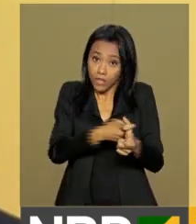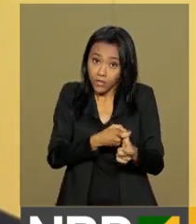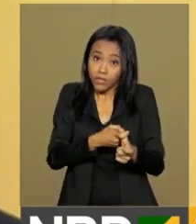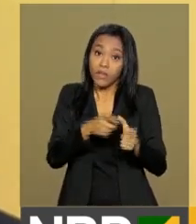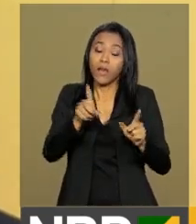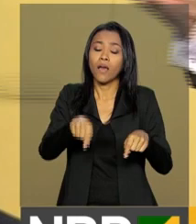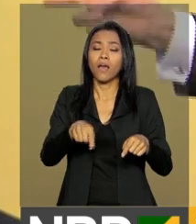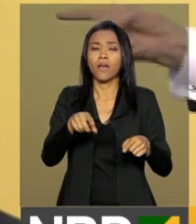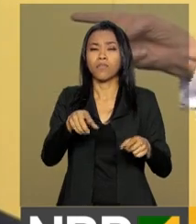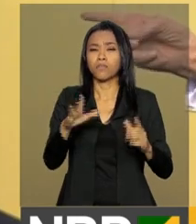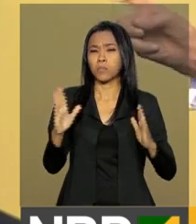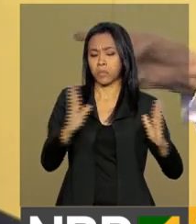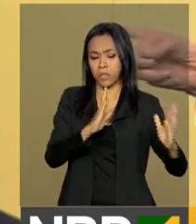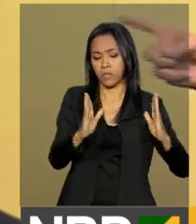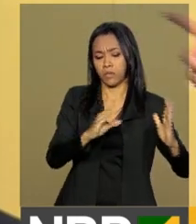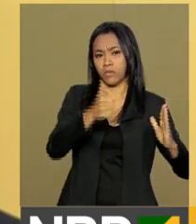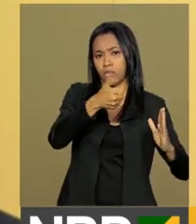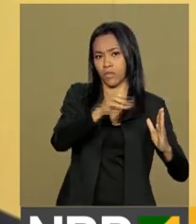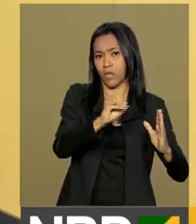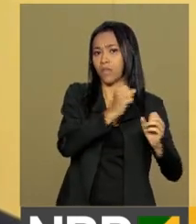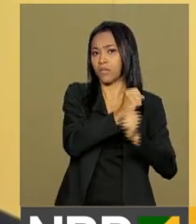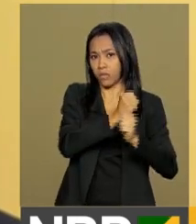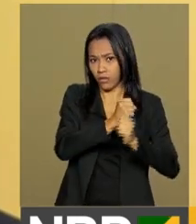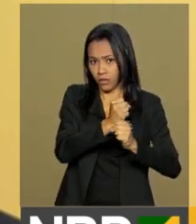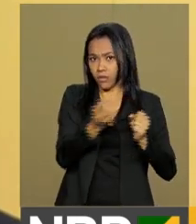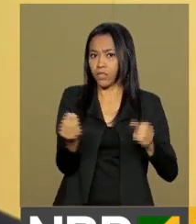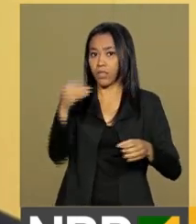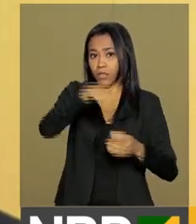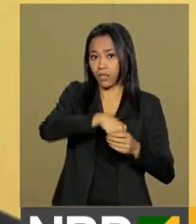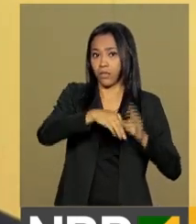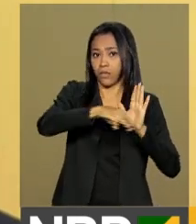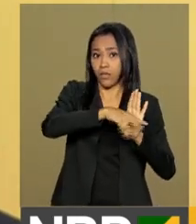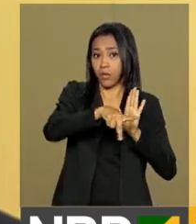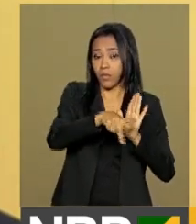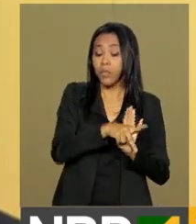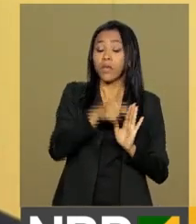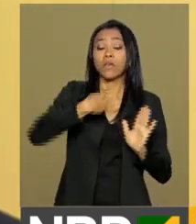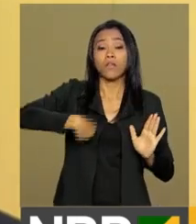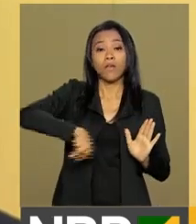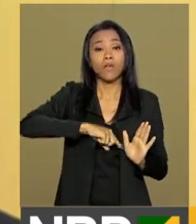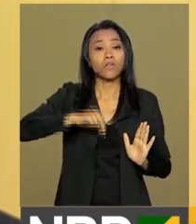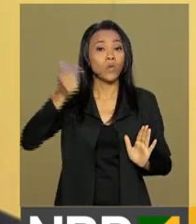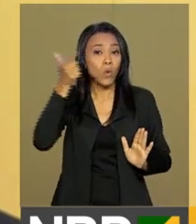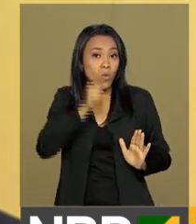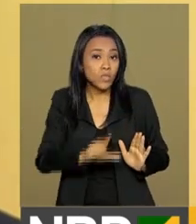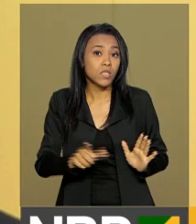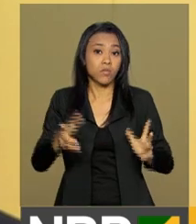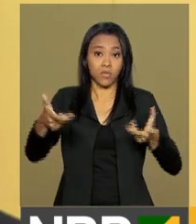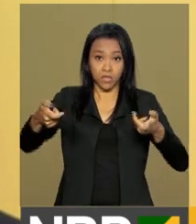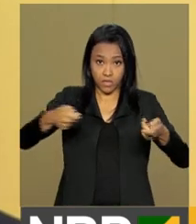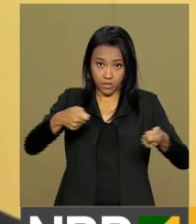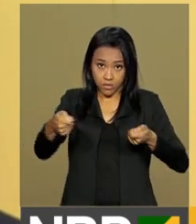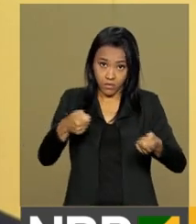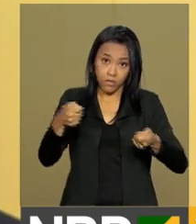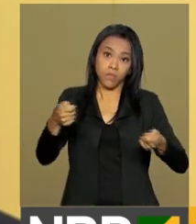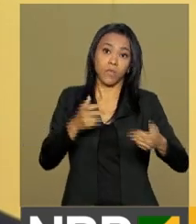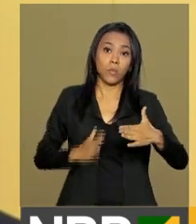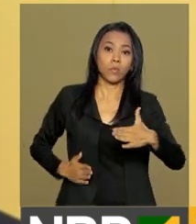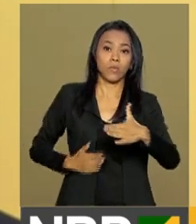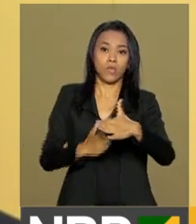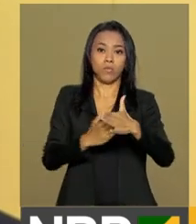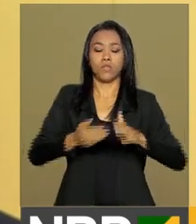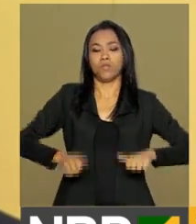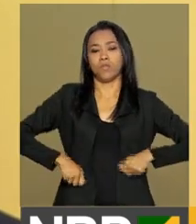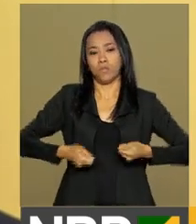antes dos 10 anos previsto na emenda constitucional, nós conseguimos equacionar o teto